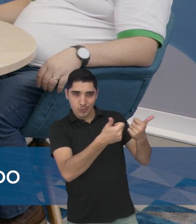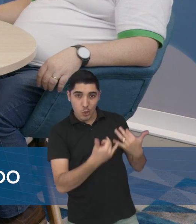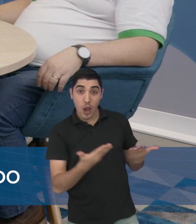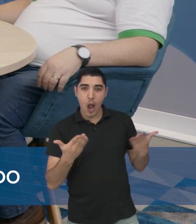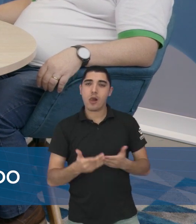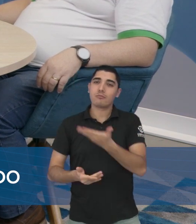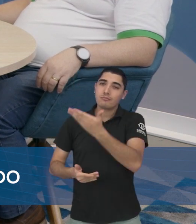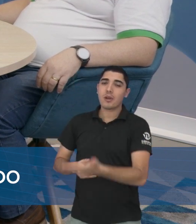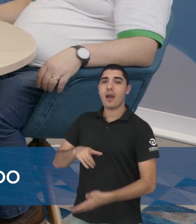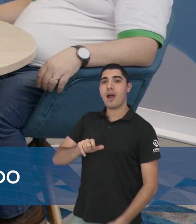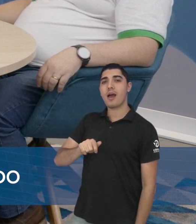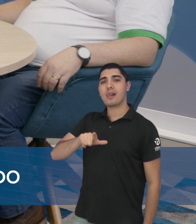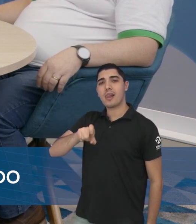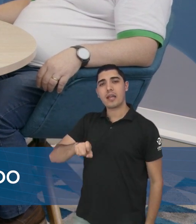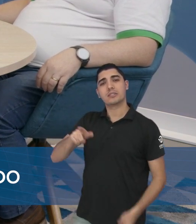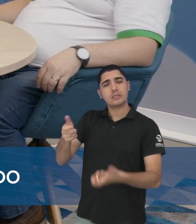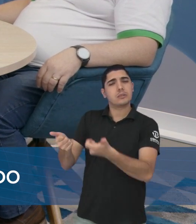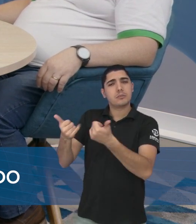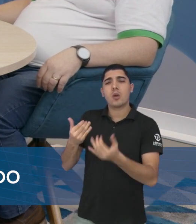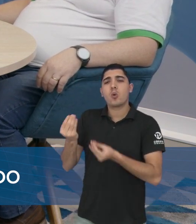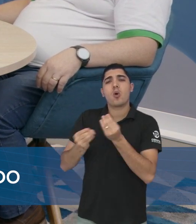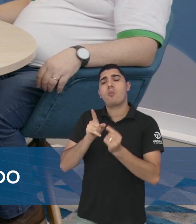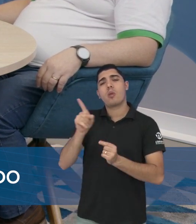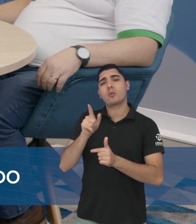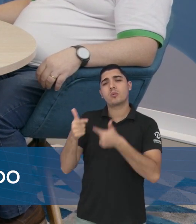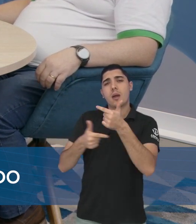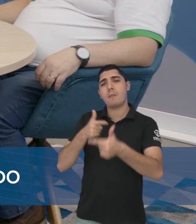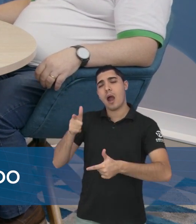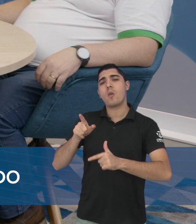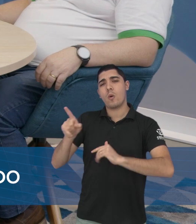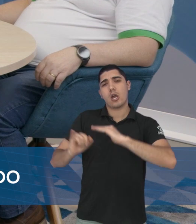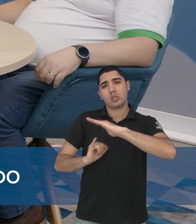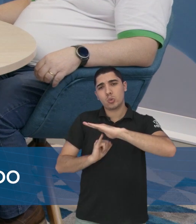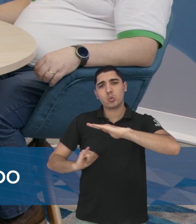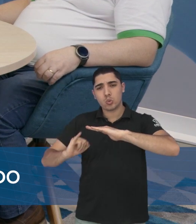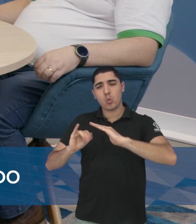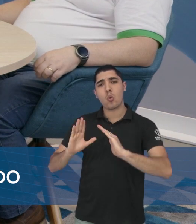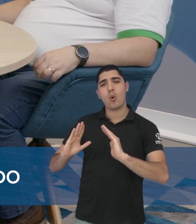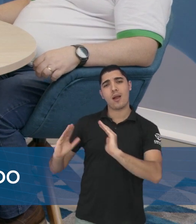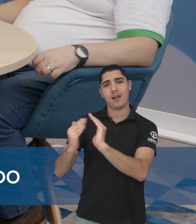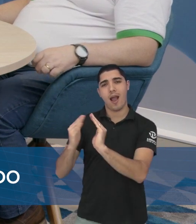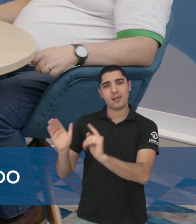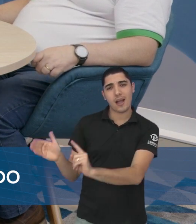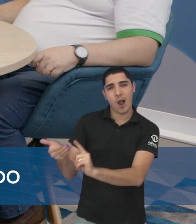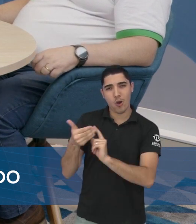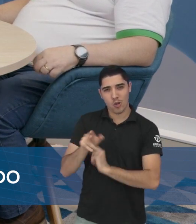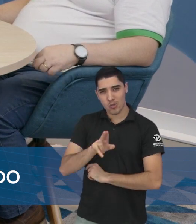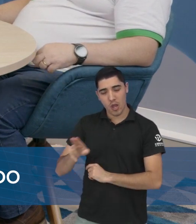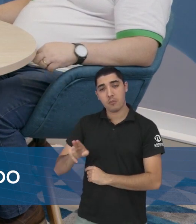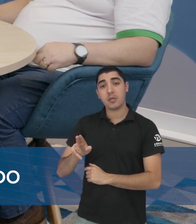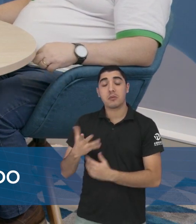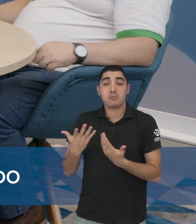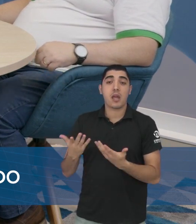falasse agora um pouquinho da Casa de Acolhida, como que funciona, qual que é o trabalho desenvolvido por vocês,